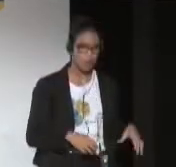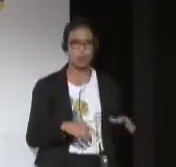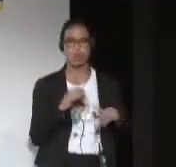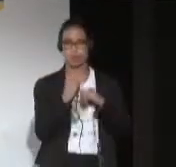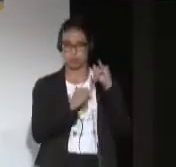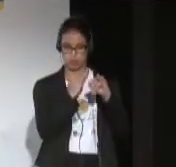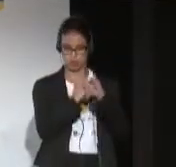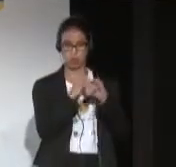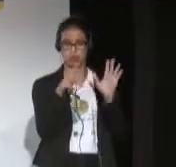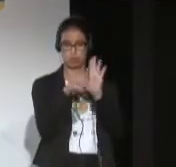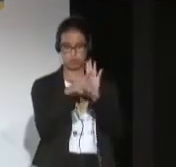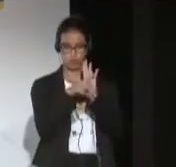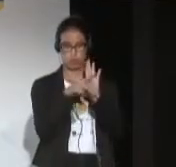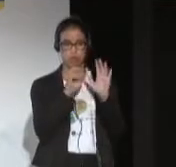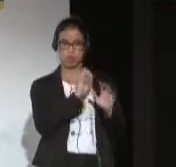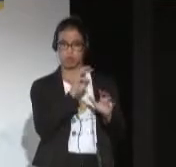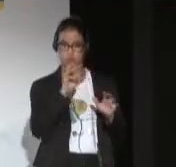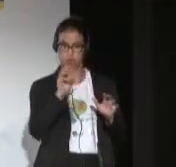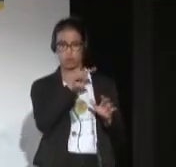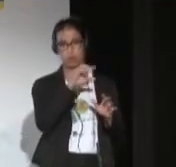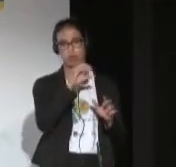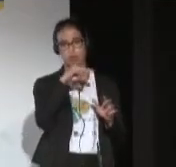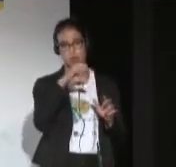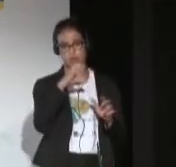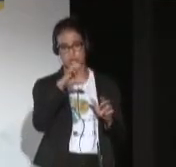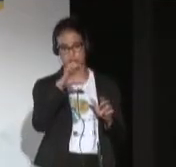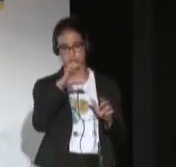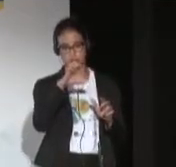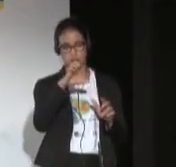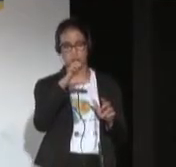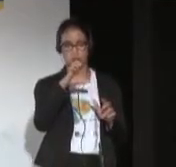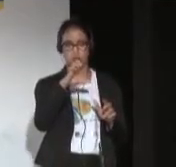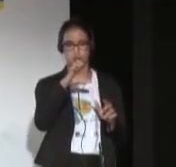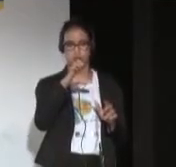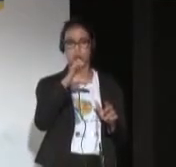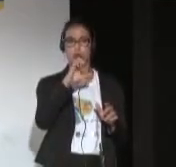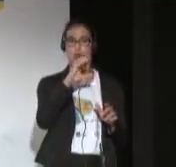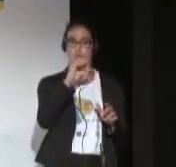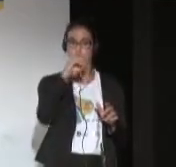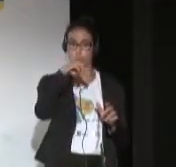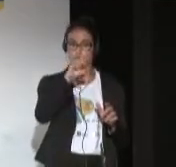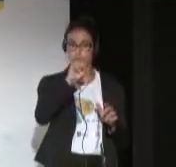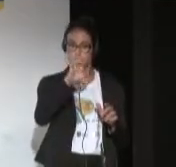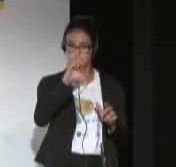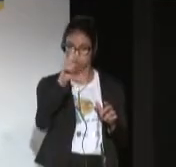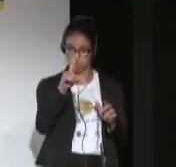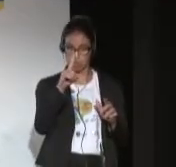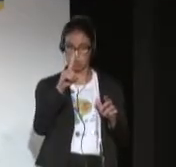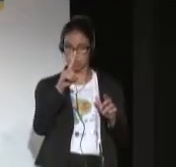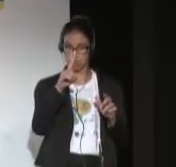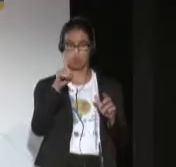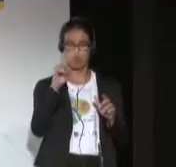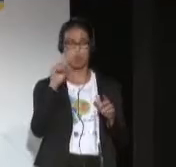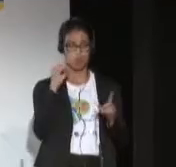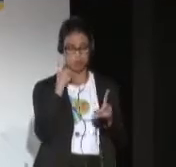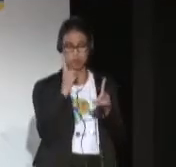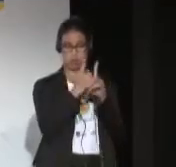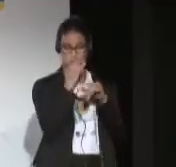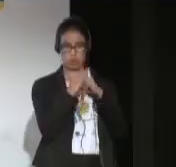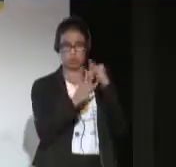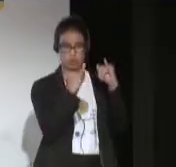é acessível, e aconselho que seja lido, relido e criticado. É um